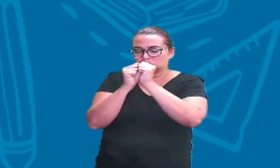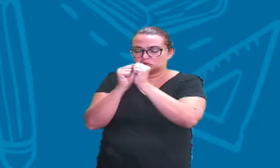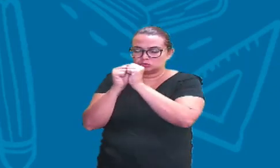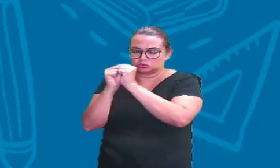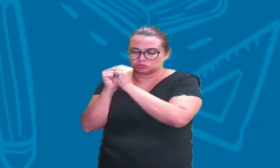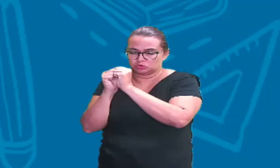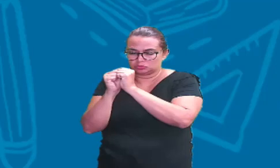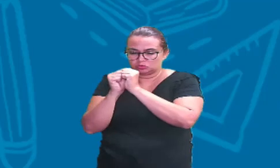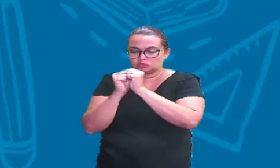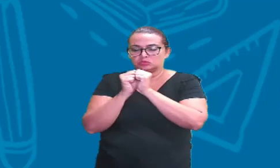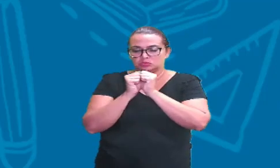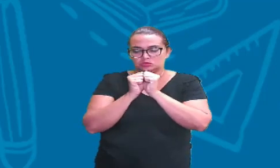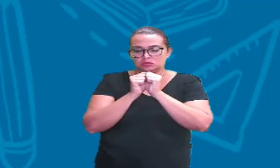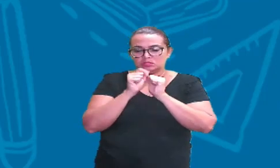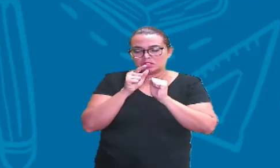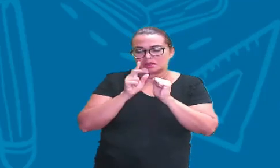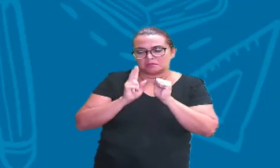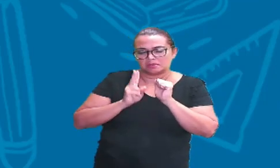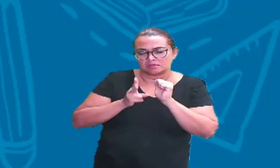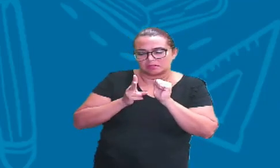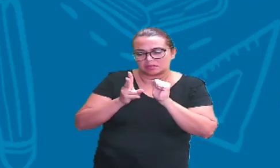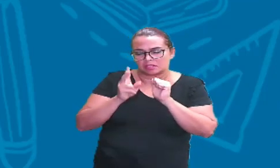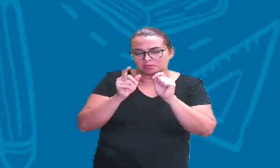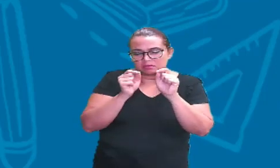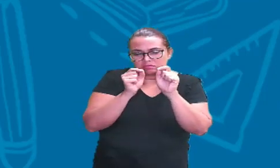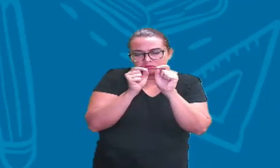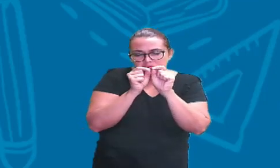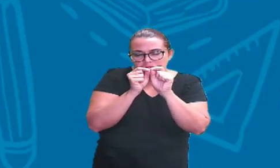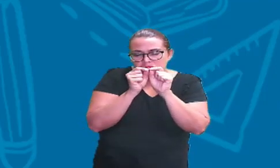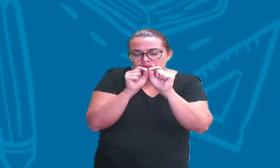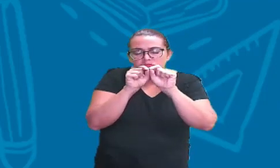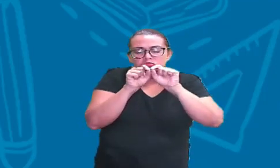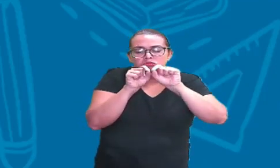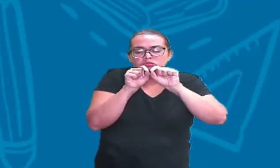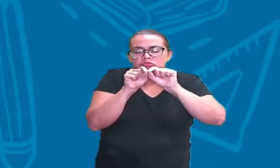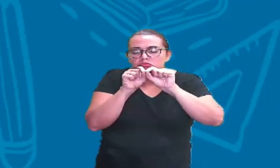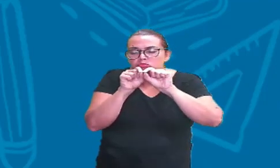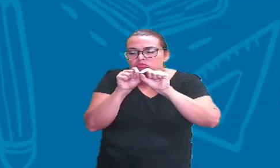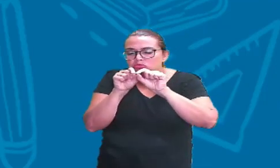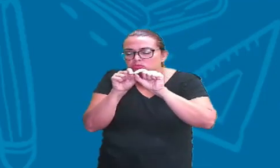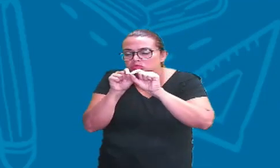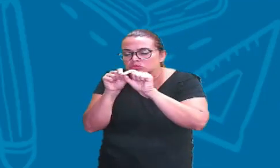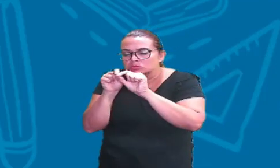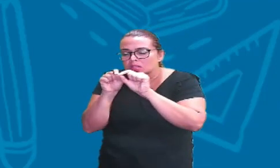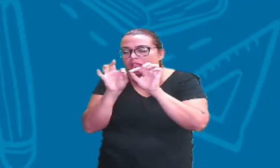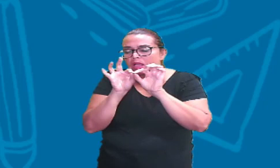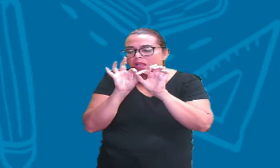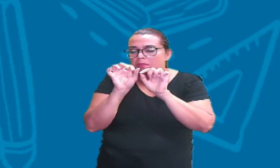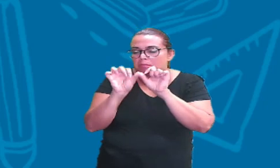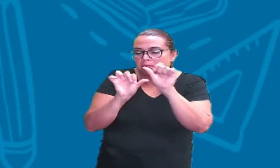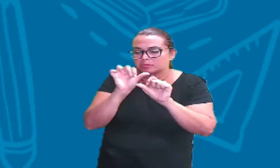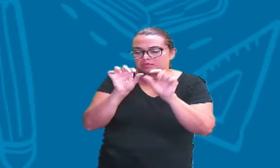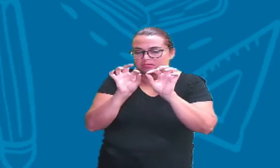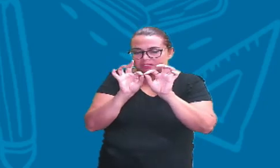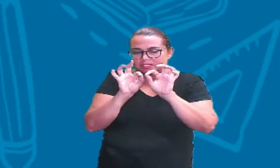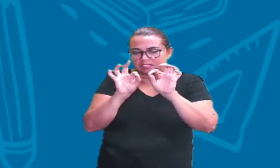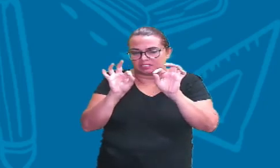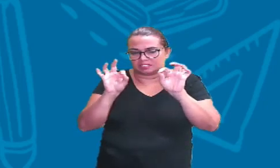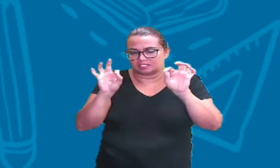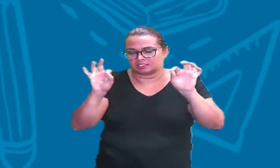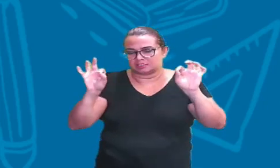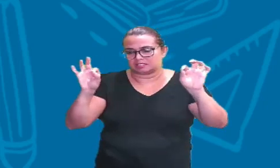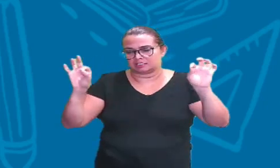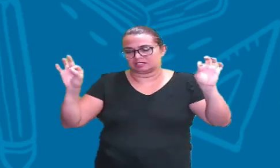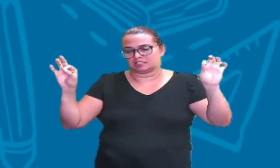sentido. Só que esses pontinhos são tão unidos, que se transformam numa reta. Eles são tão unidos que a gente vê uma